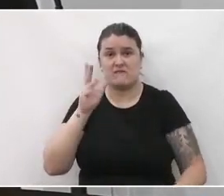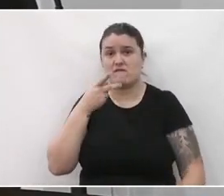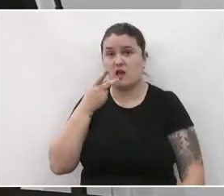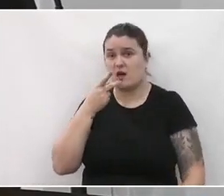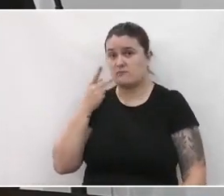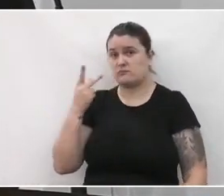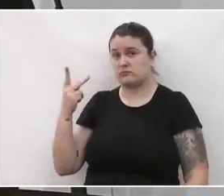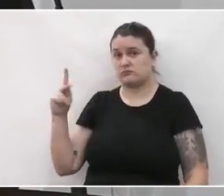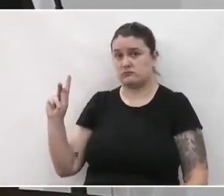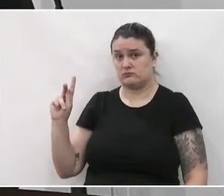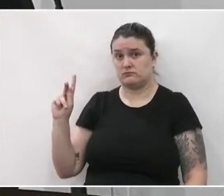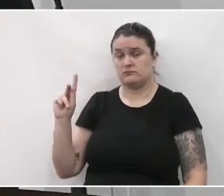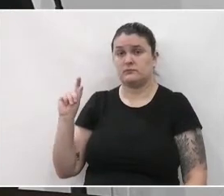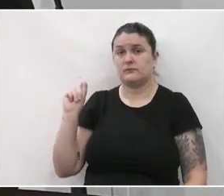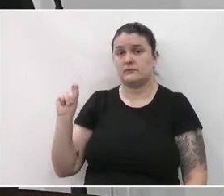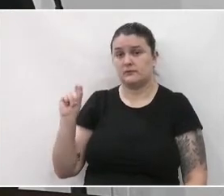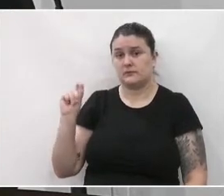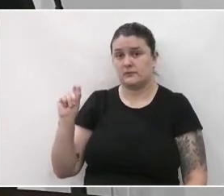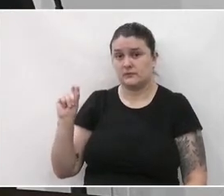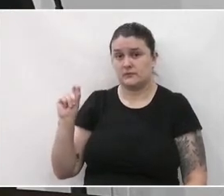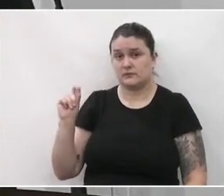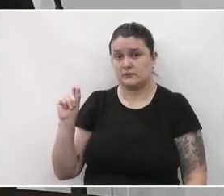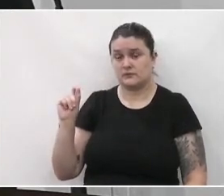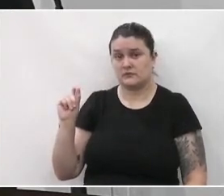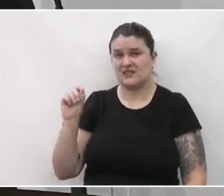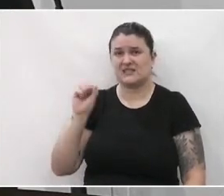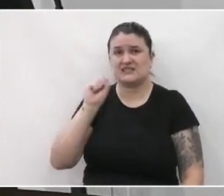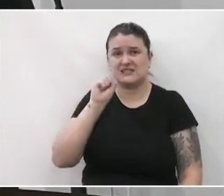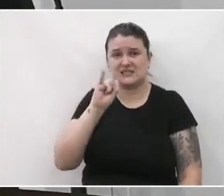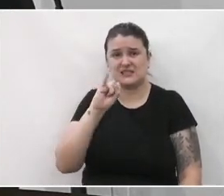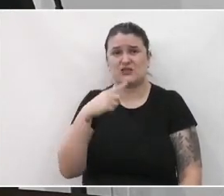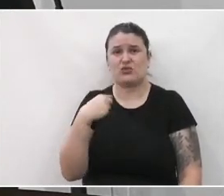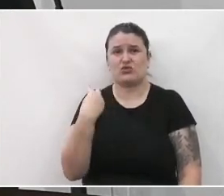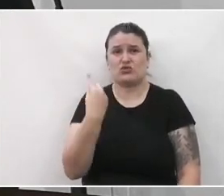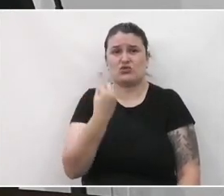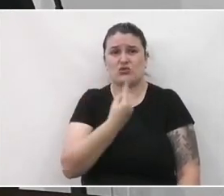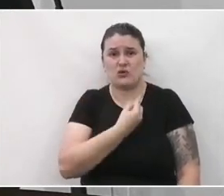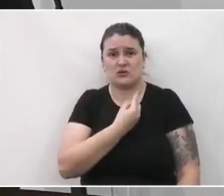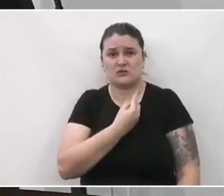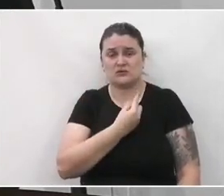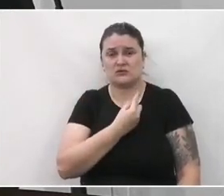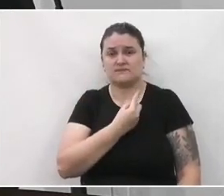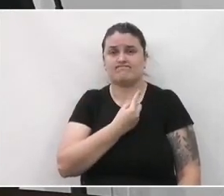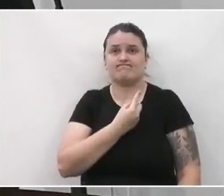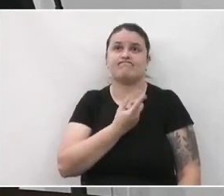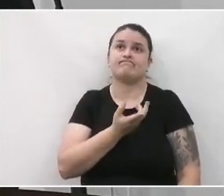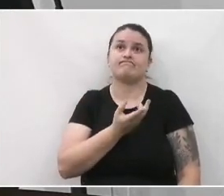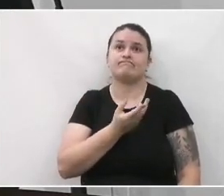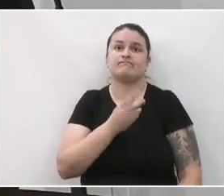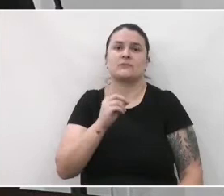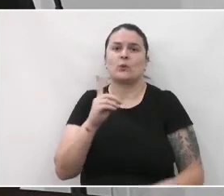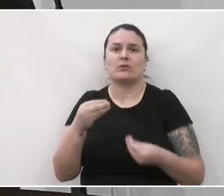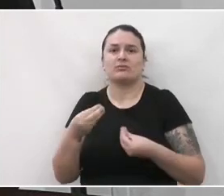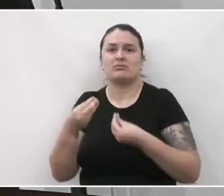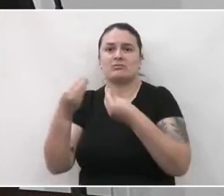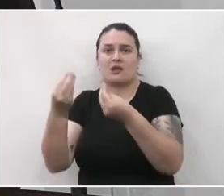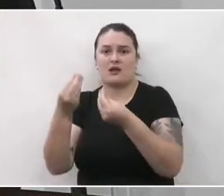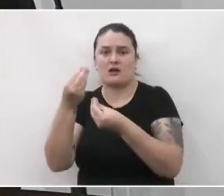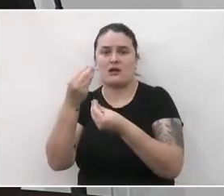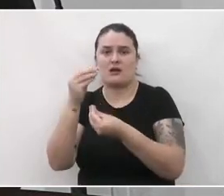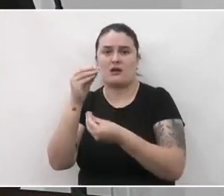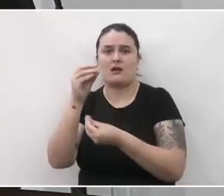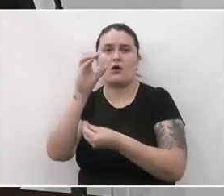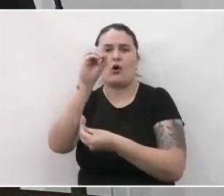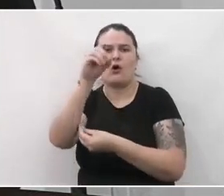senhora que se nós não tivéssemos fornecido oxigênio para Manaus,